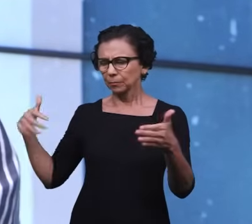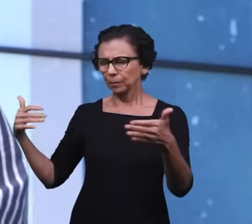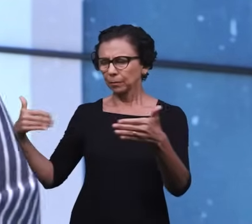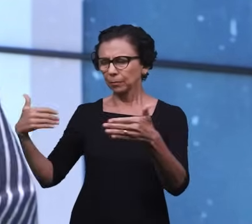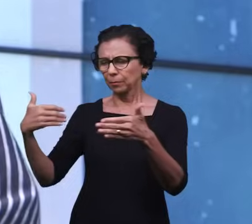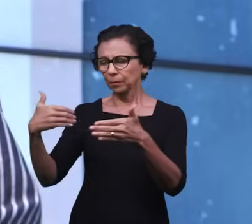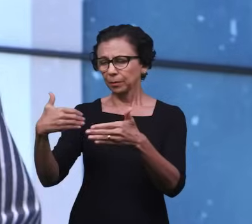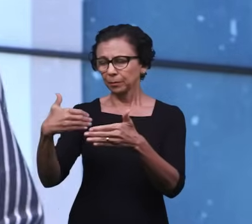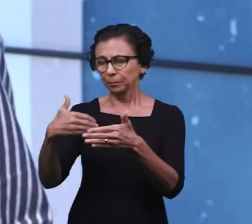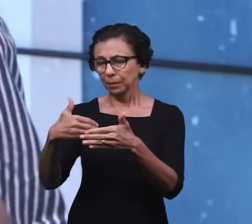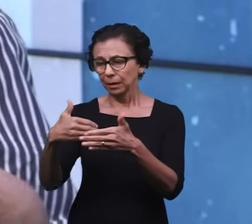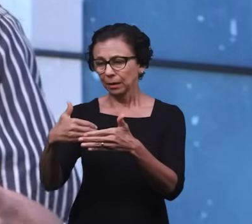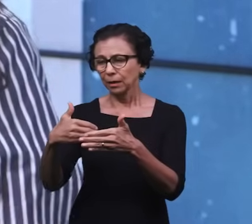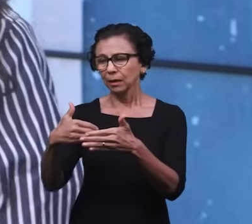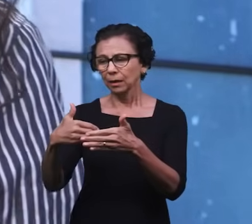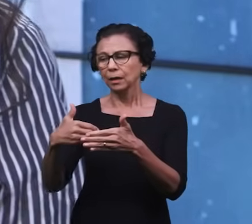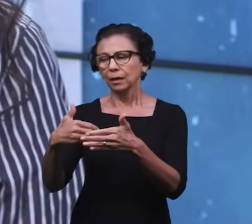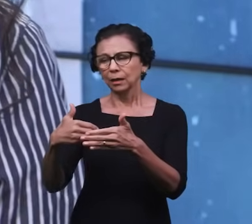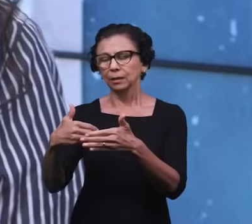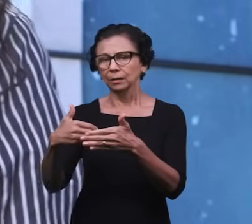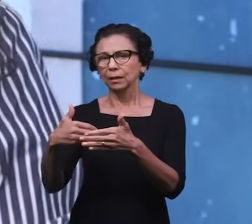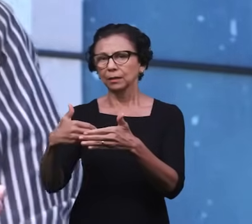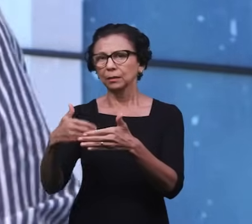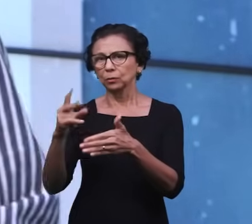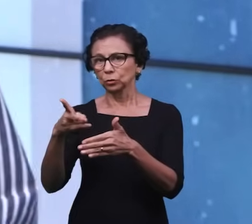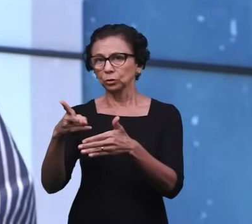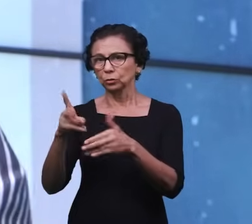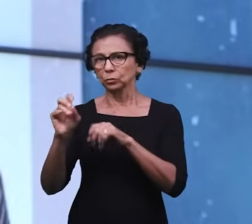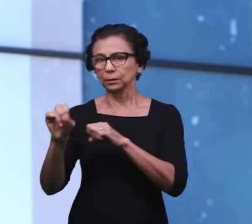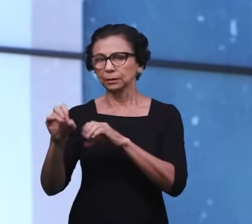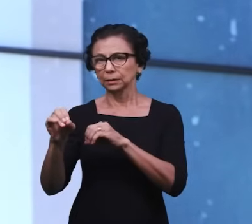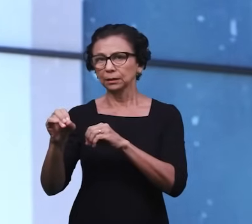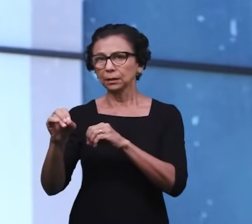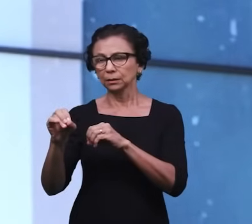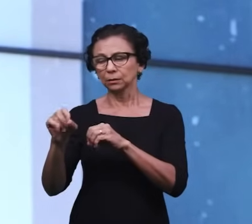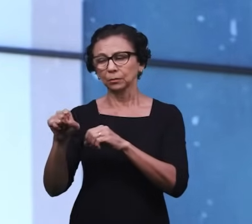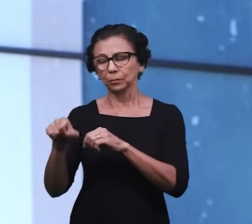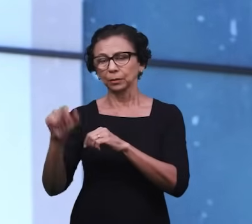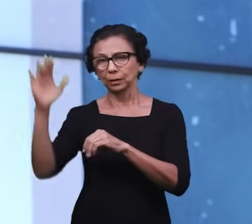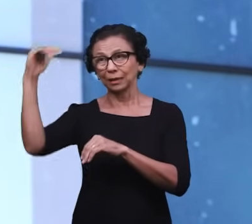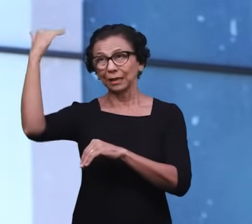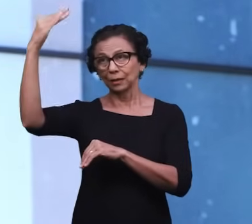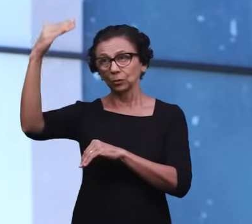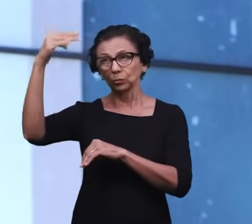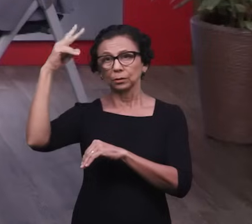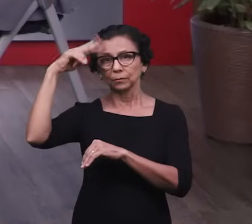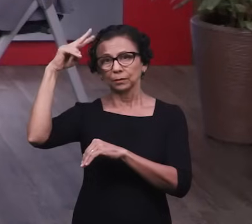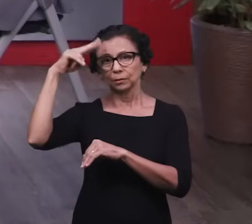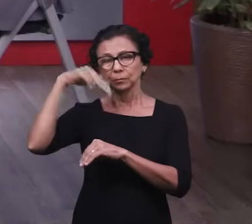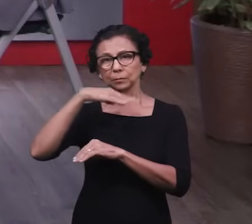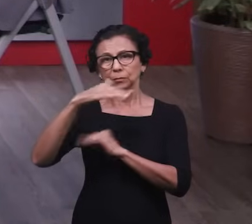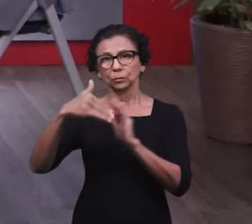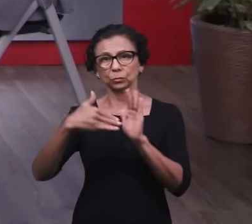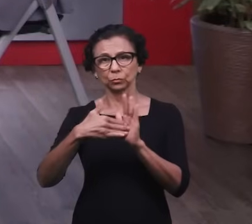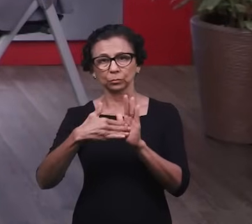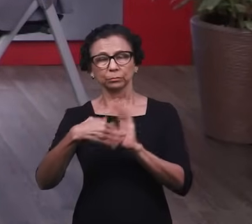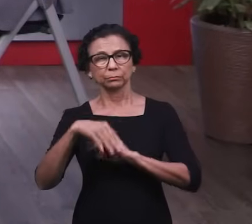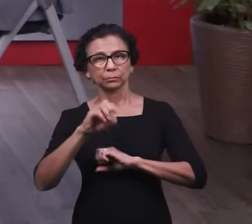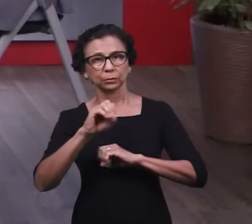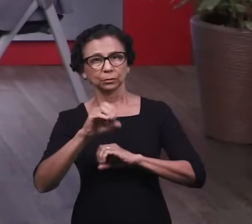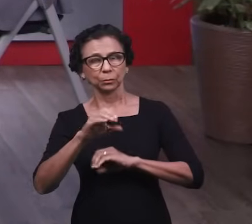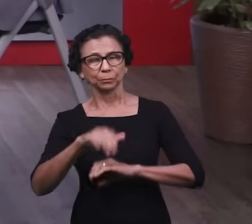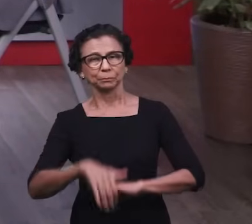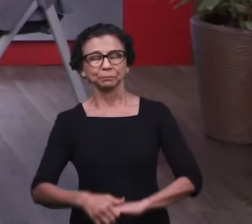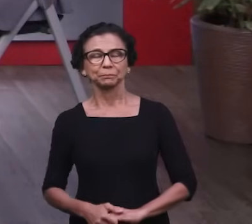eu falo, a gente tem que ter trabalho agora, Uhum. para ter menos trabalho quando eles forem Mais adultos. tarde, é verdade. Uhum. É isso mesmo, muito